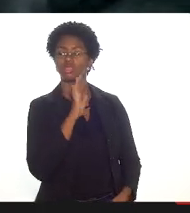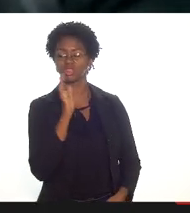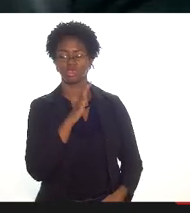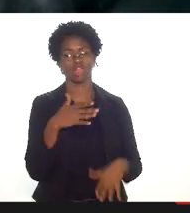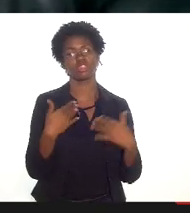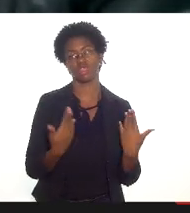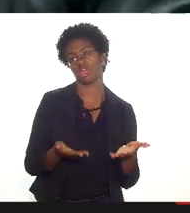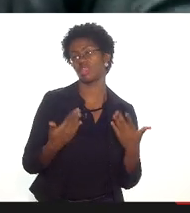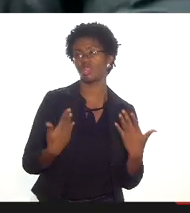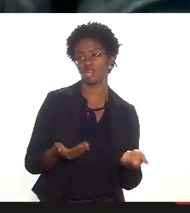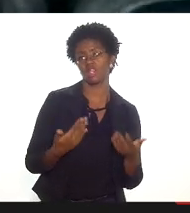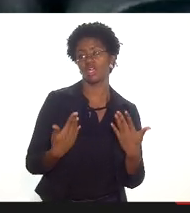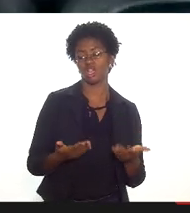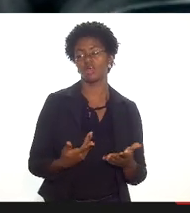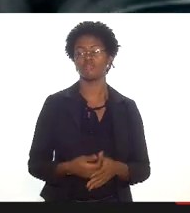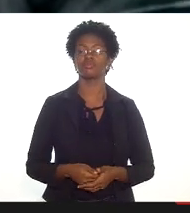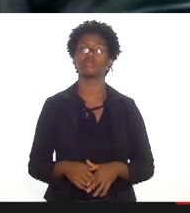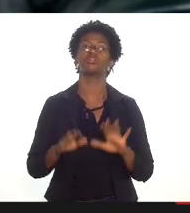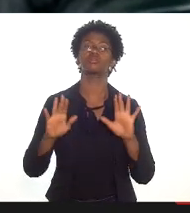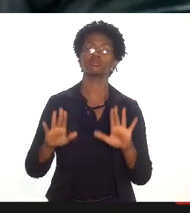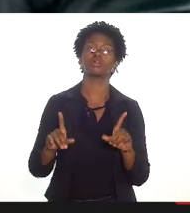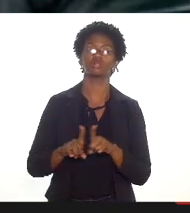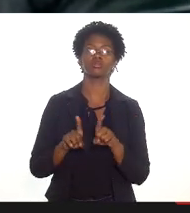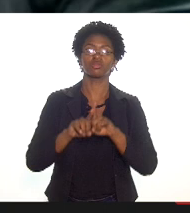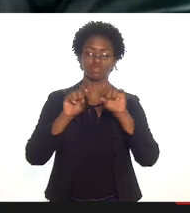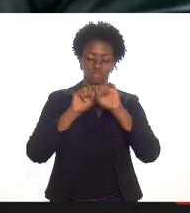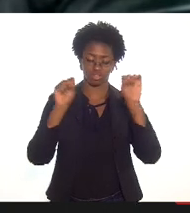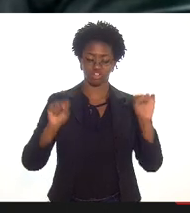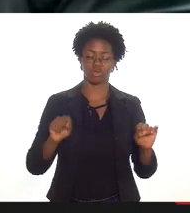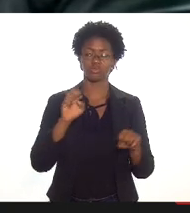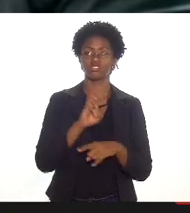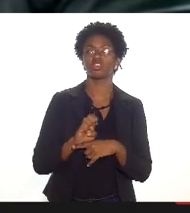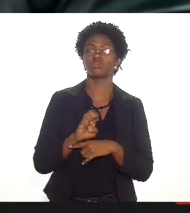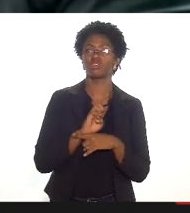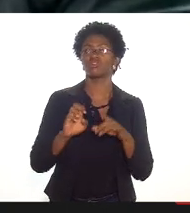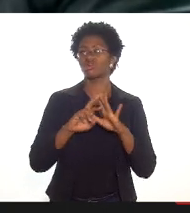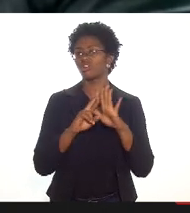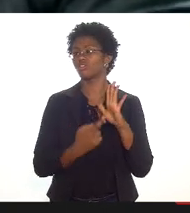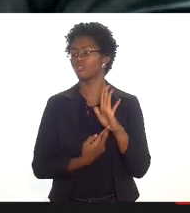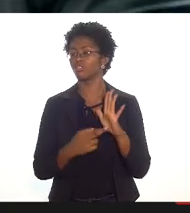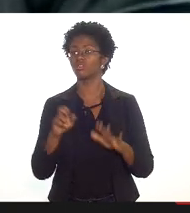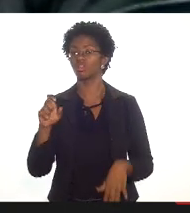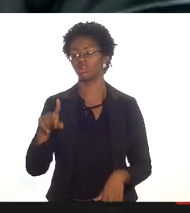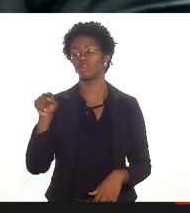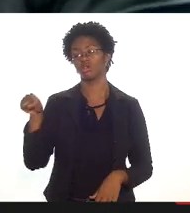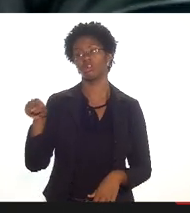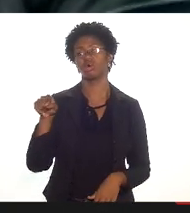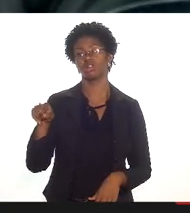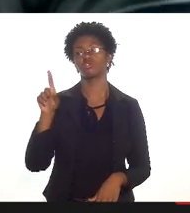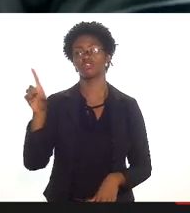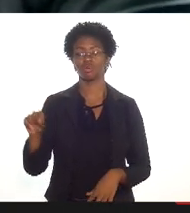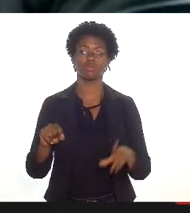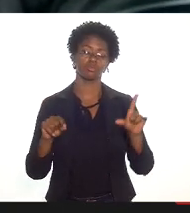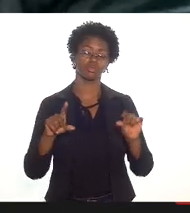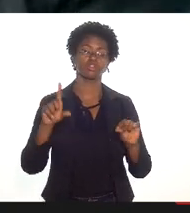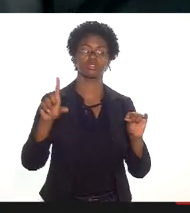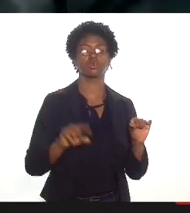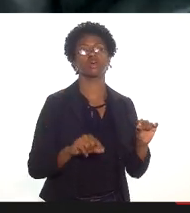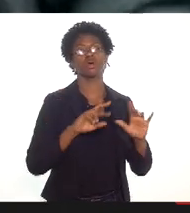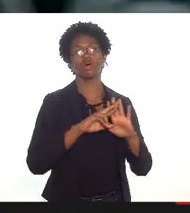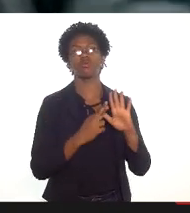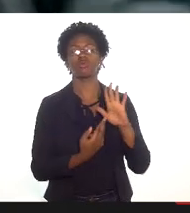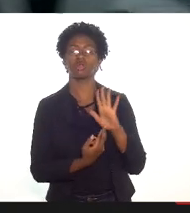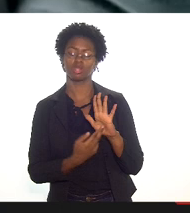complexidade. O sistema estadual de regulação foi o sistema de opção para a regulação de leitos.